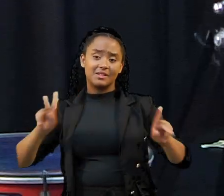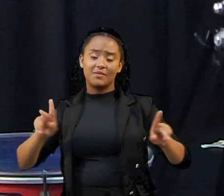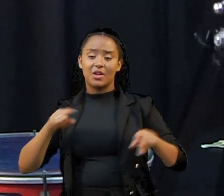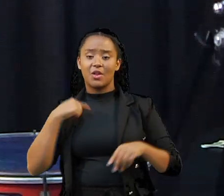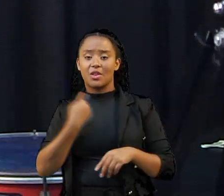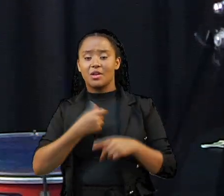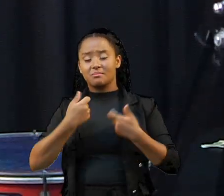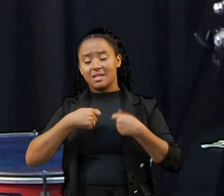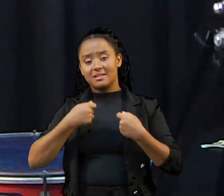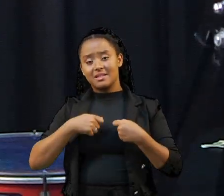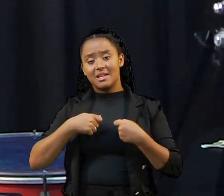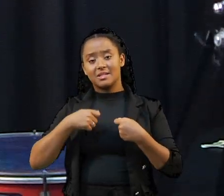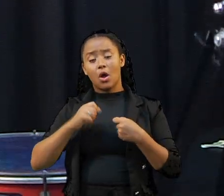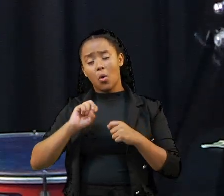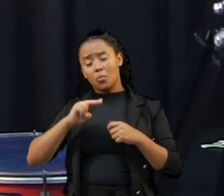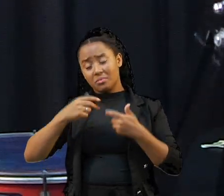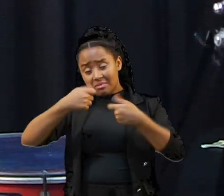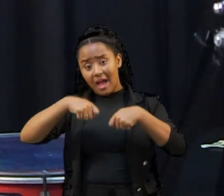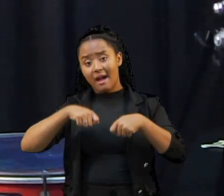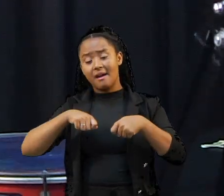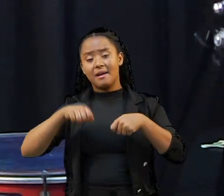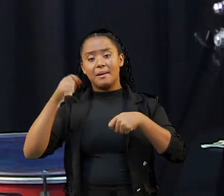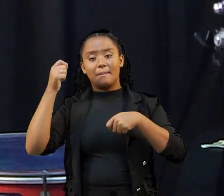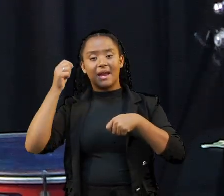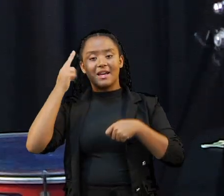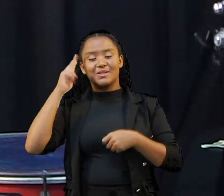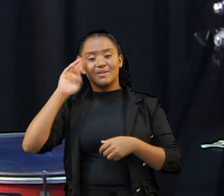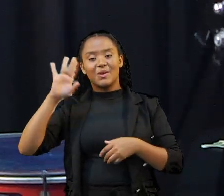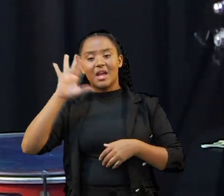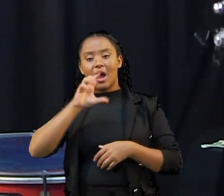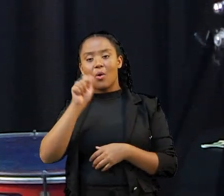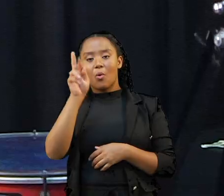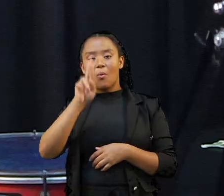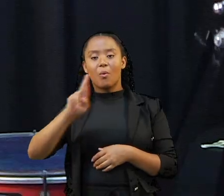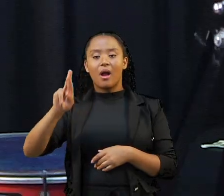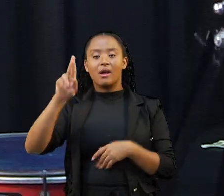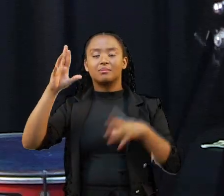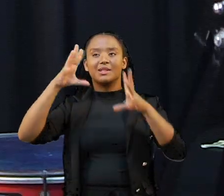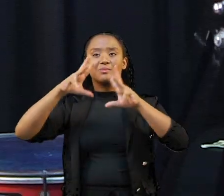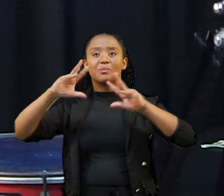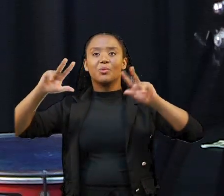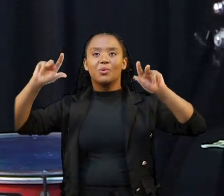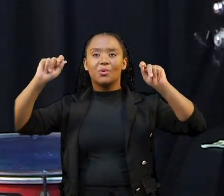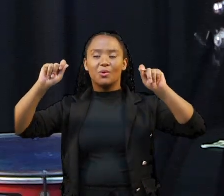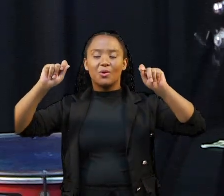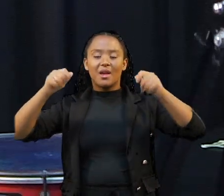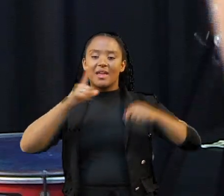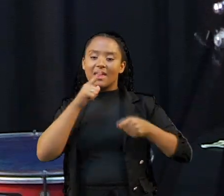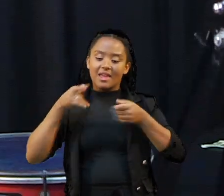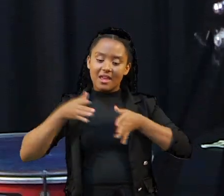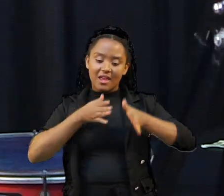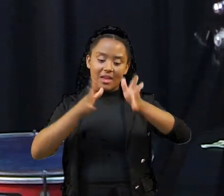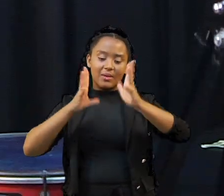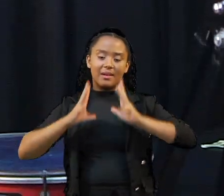com rios limpos, a gente pode sonhar com um ar mais puro, a gente pode sonhar com